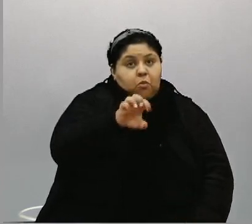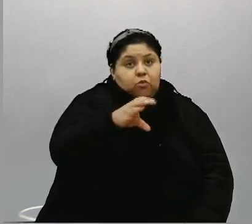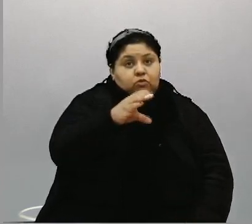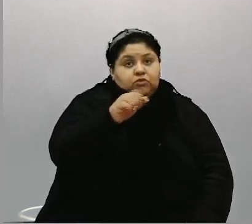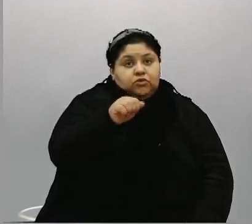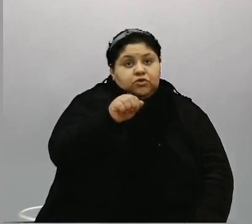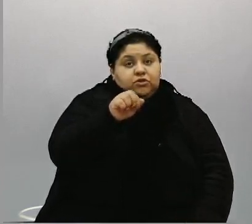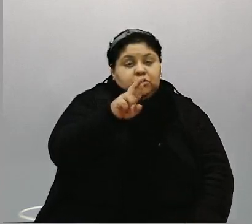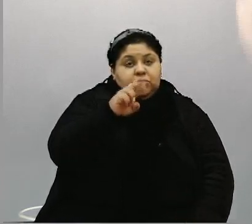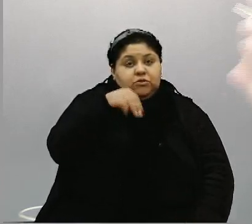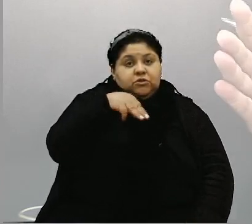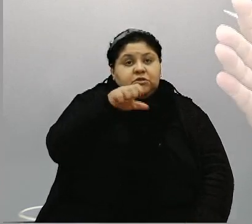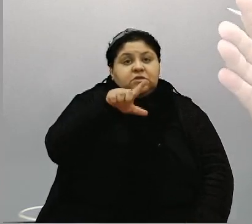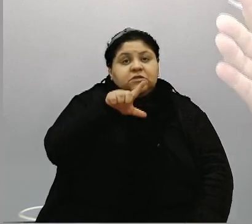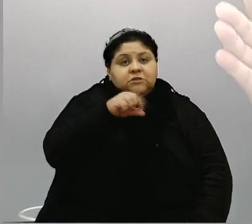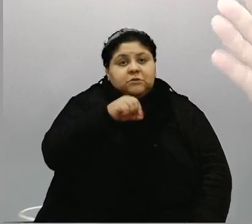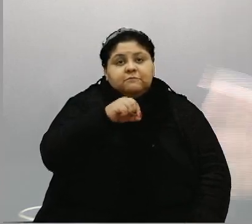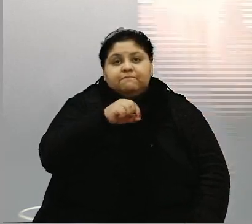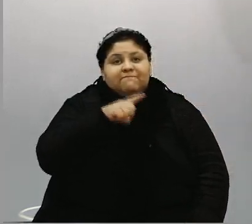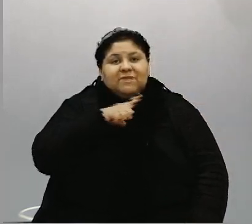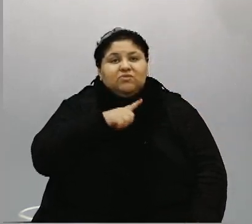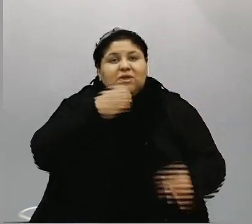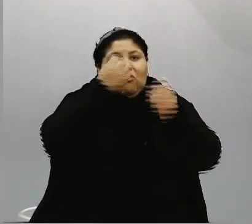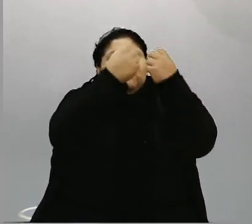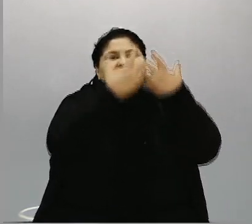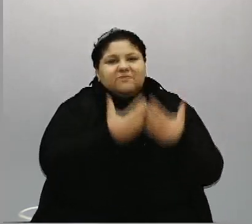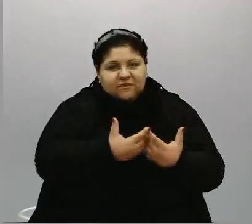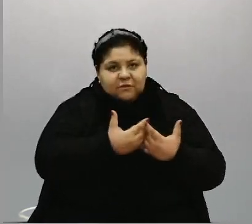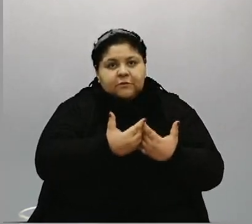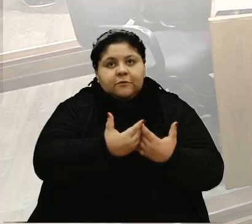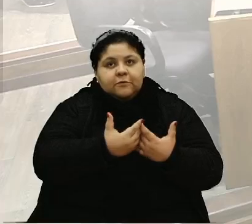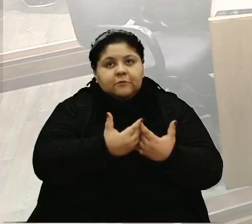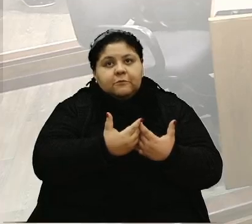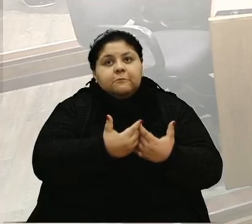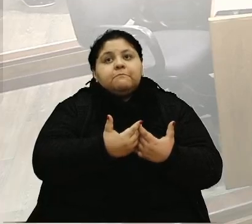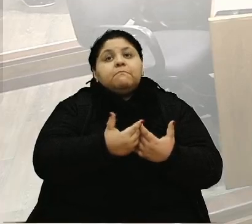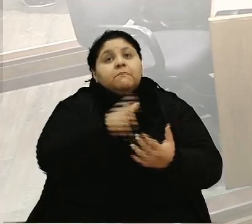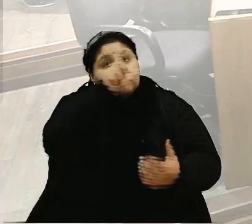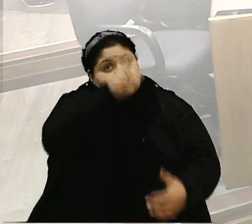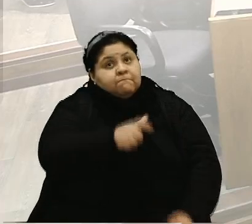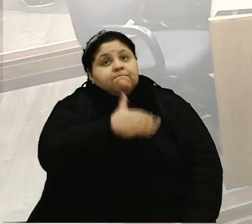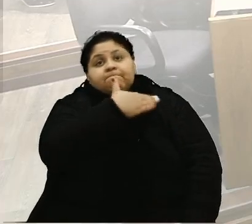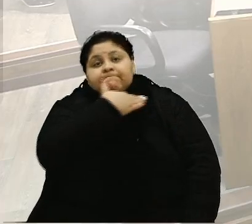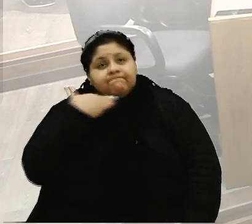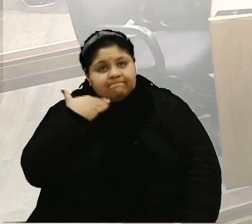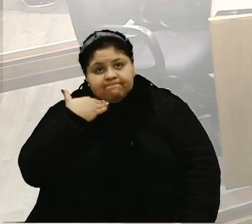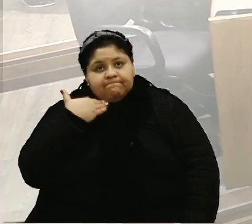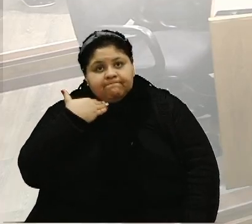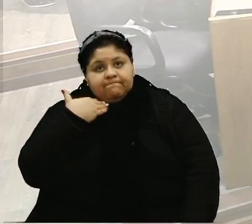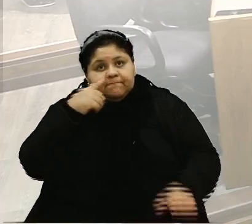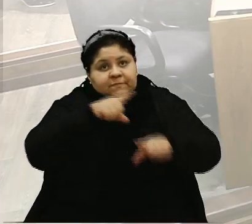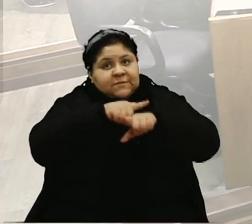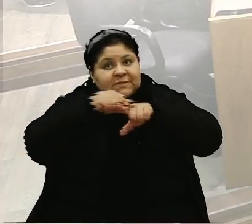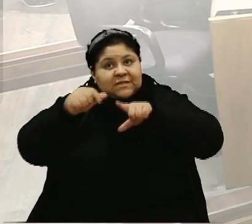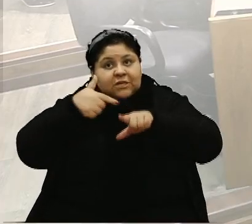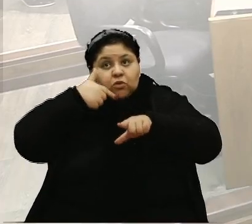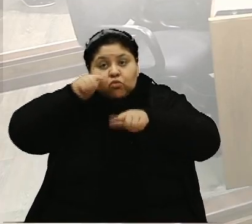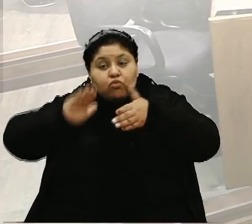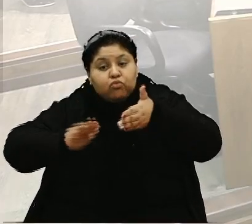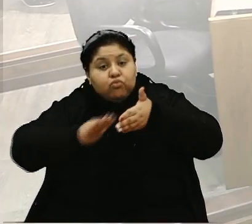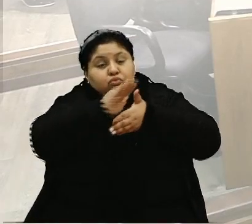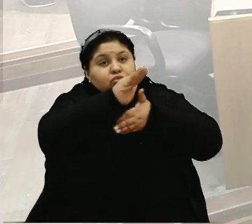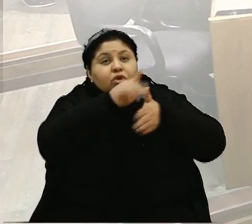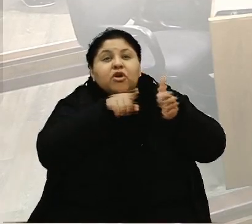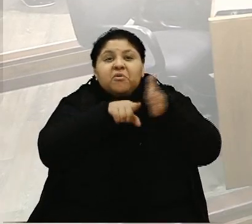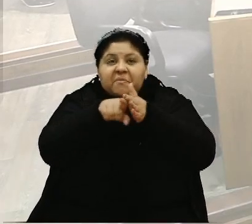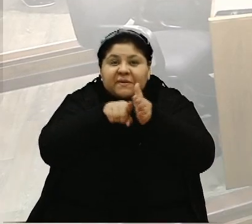alaga, é injustificável. E vai morrer gente quando precisa sair, não consegue subir. Tinha que fazer uma pesquisa, inclusive na